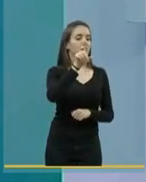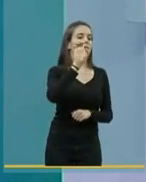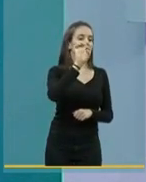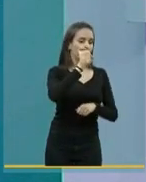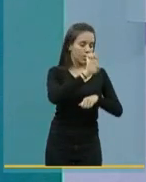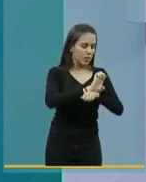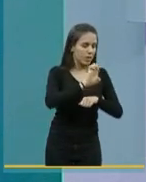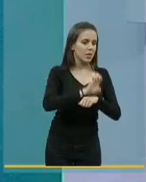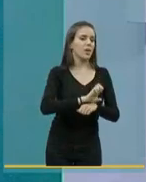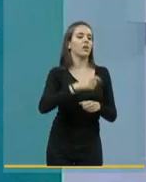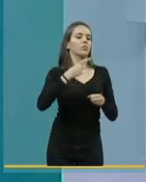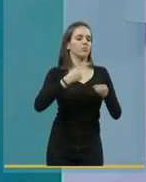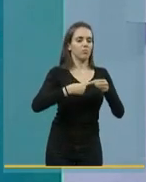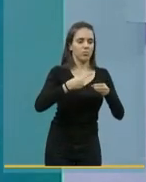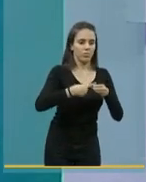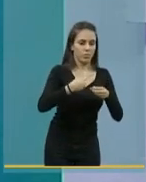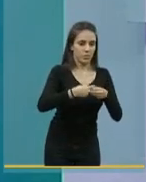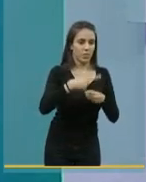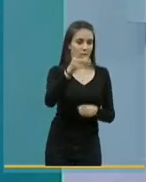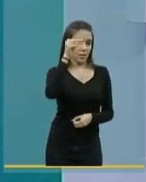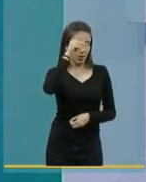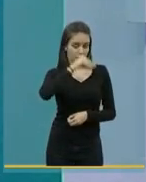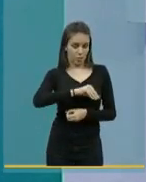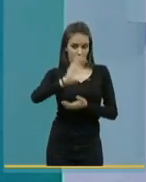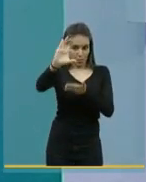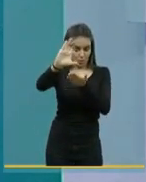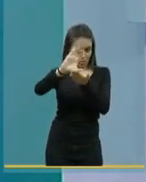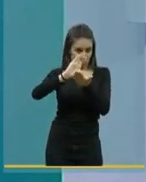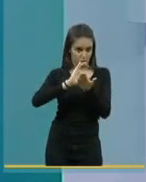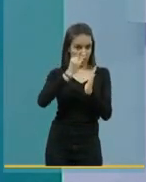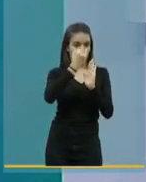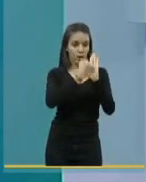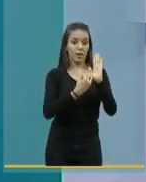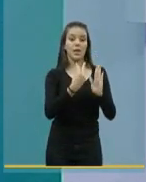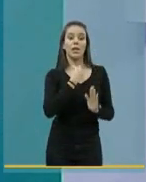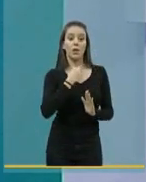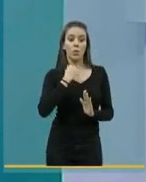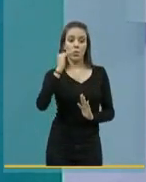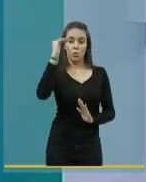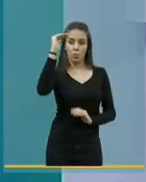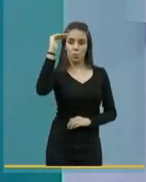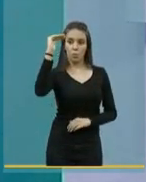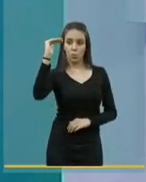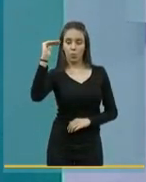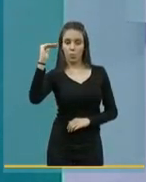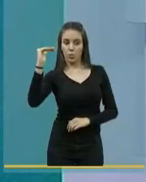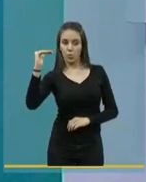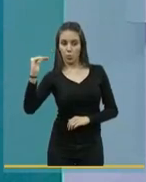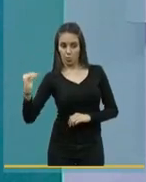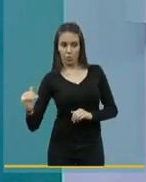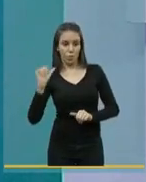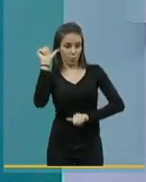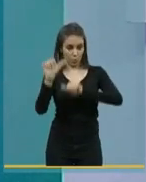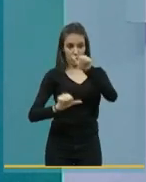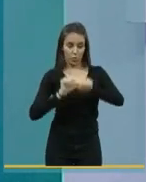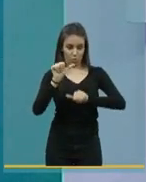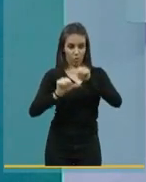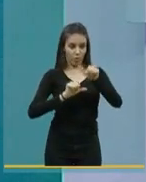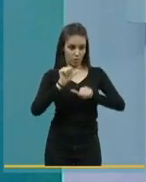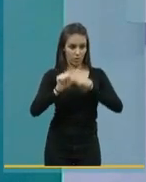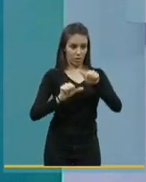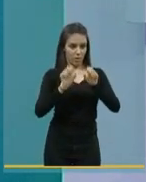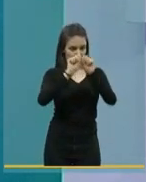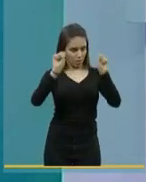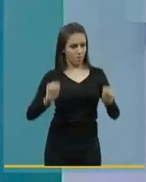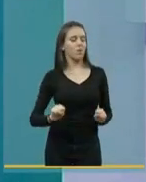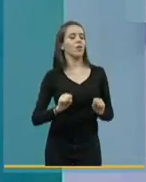que a receita deles de impostos não vai cair ao longo da transição do sistema tributário